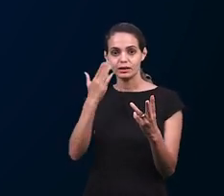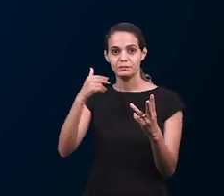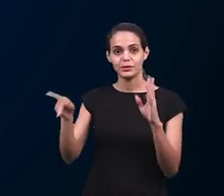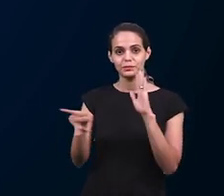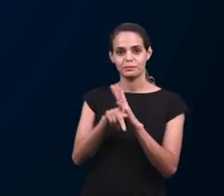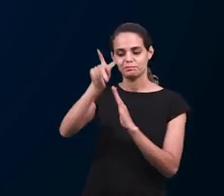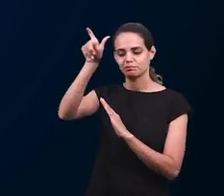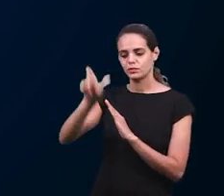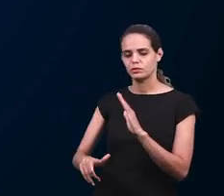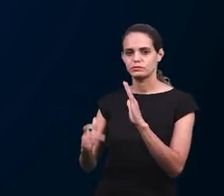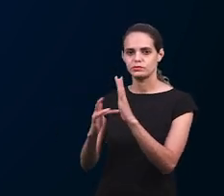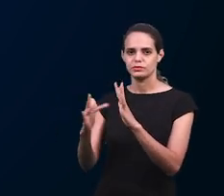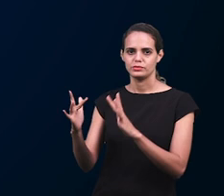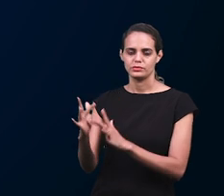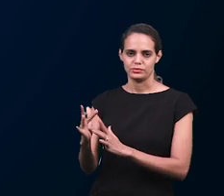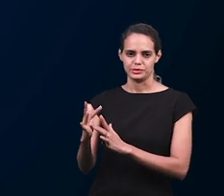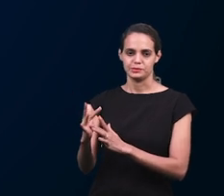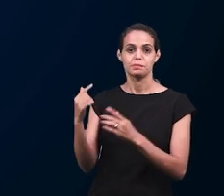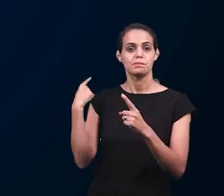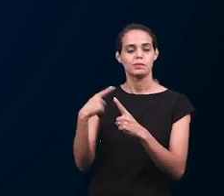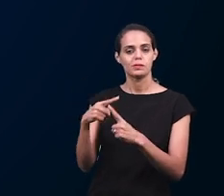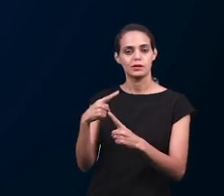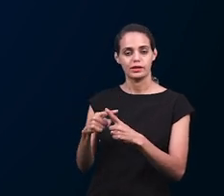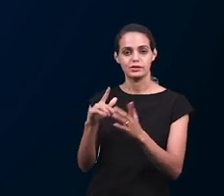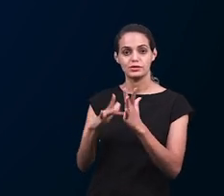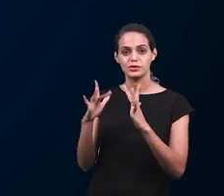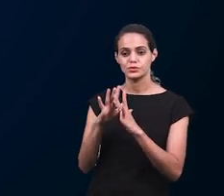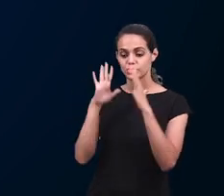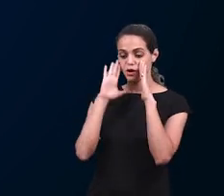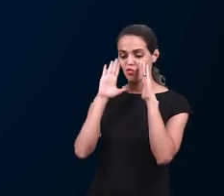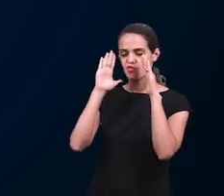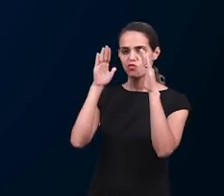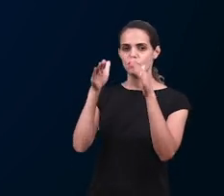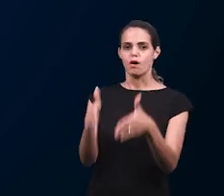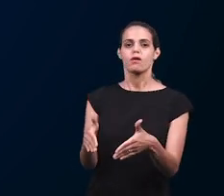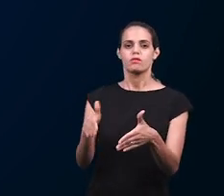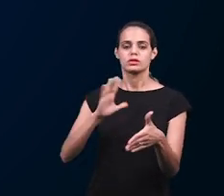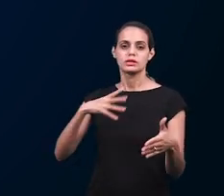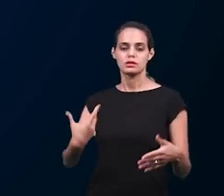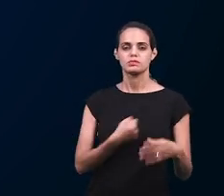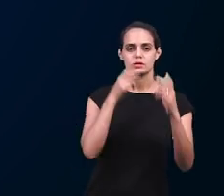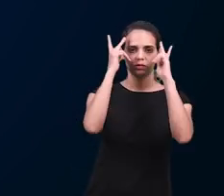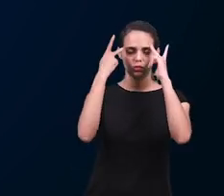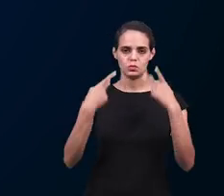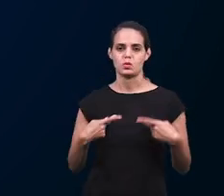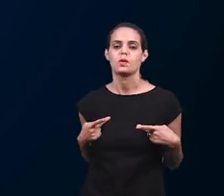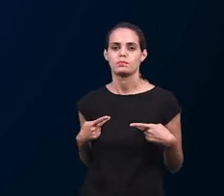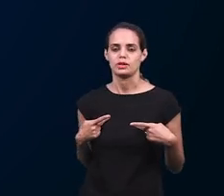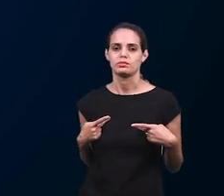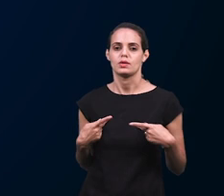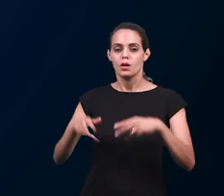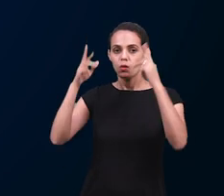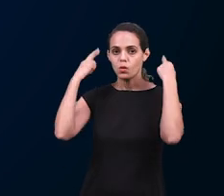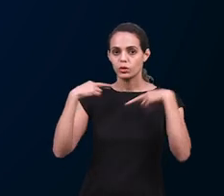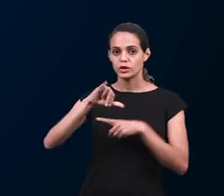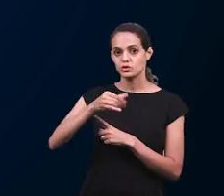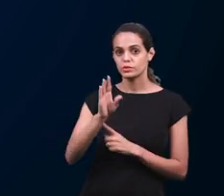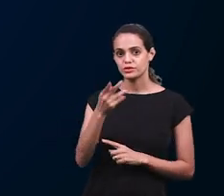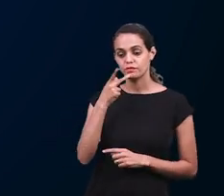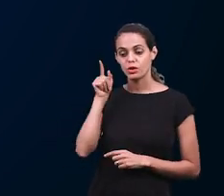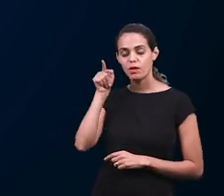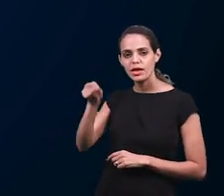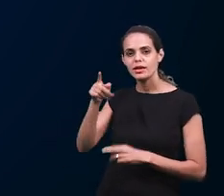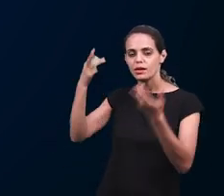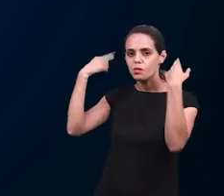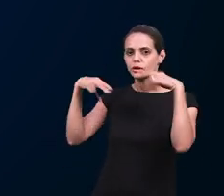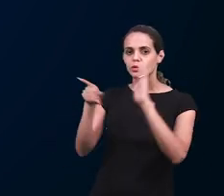elementos falam do Senhor Jesus, porque Jesus é o centro da salvação do homem. O cordeiro, o próprio João Batista